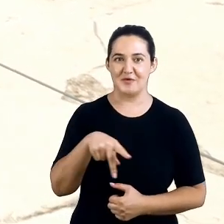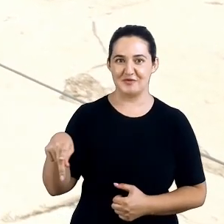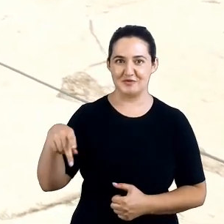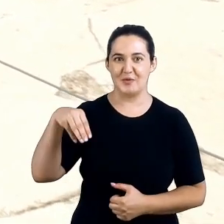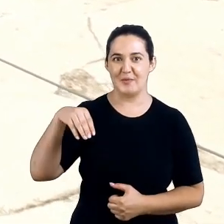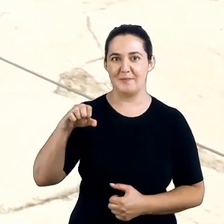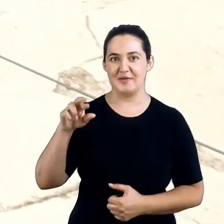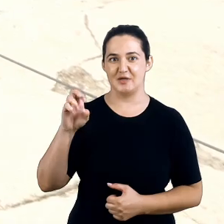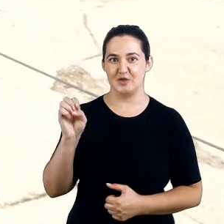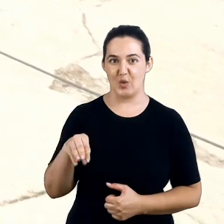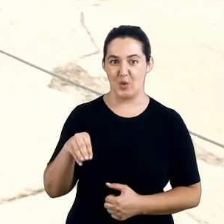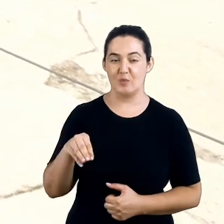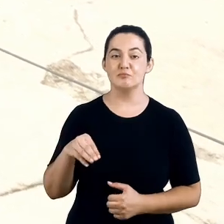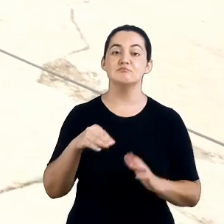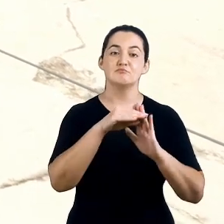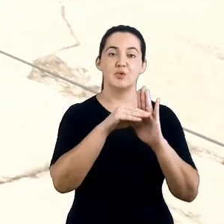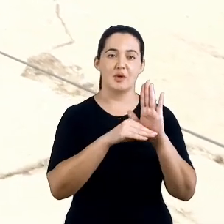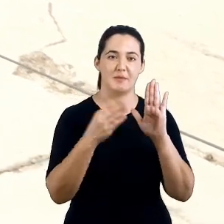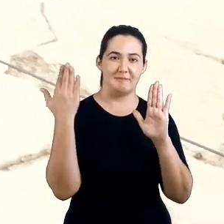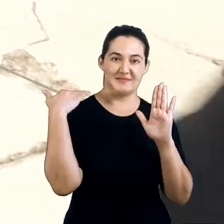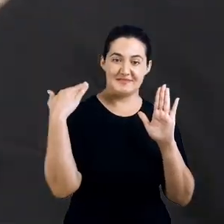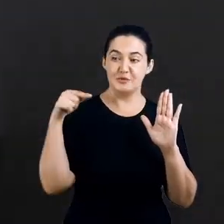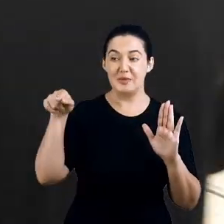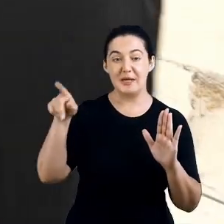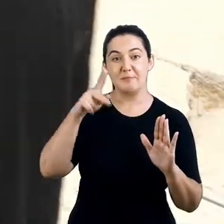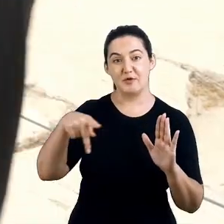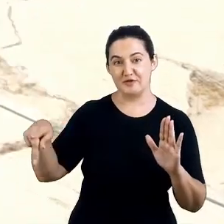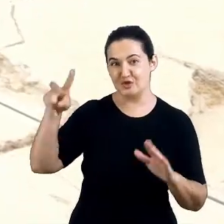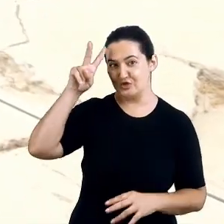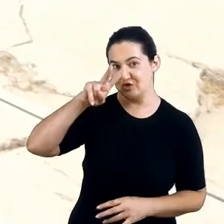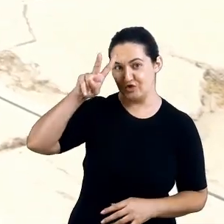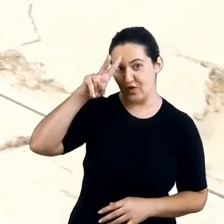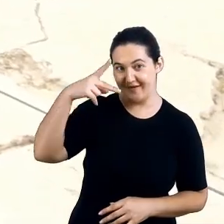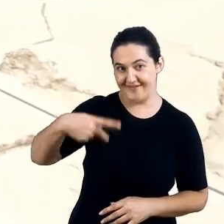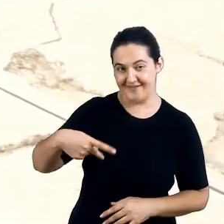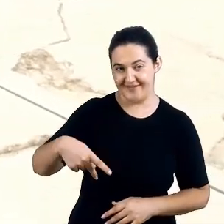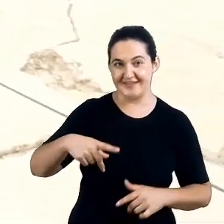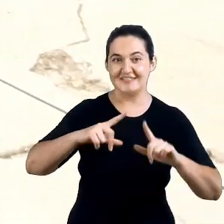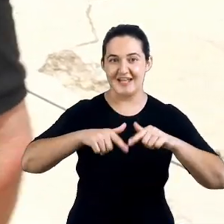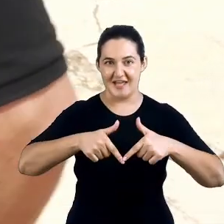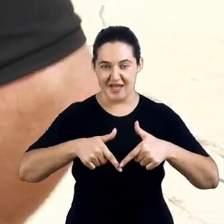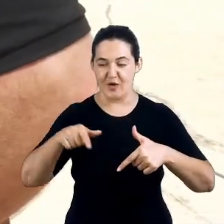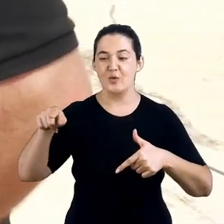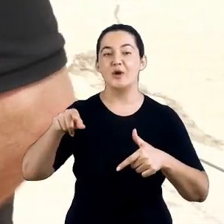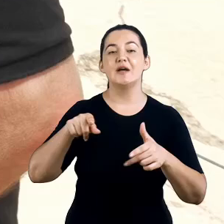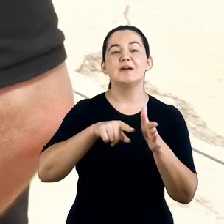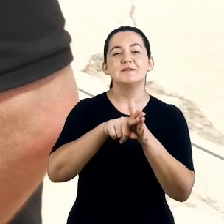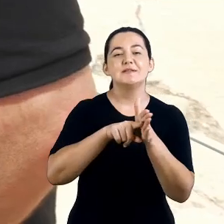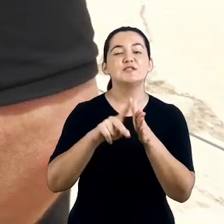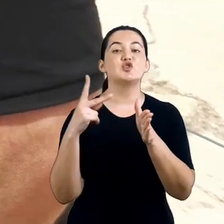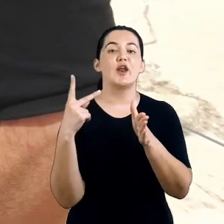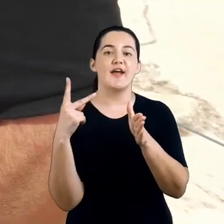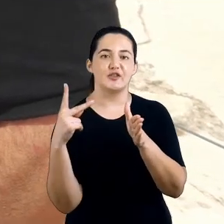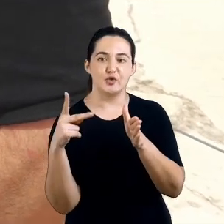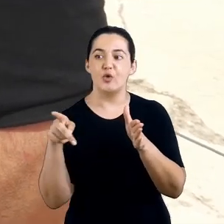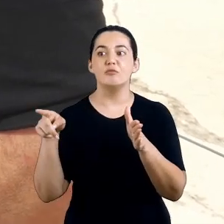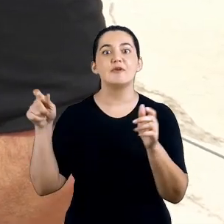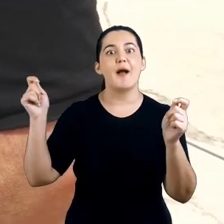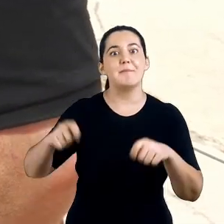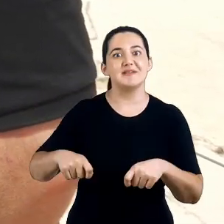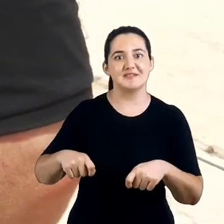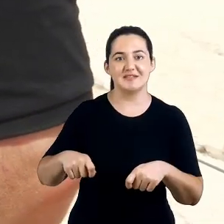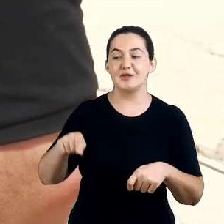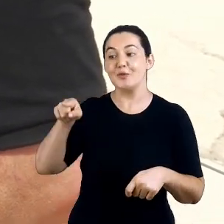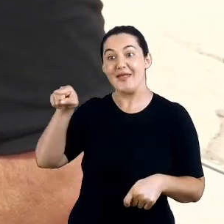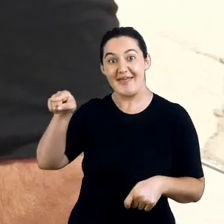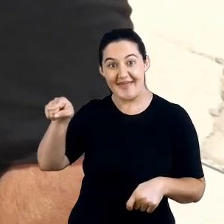Meron, que vem aqui. Para quem não estava no programa anterior, ele é professor de história aqui em Israel, historiador, um dos mais capacitados que nós